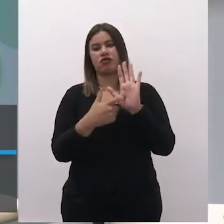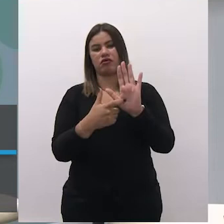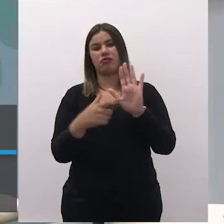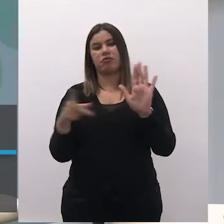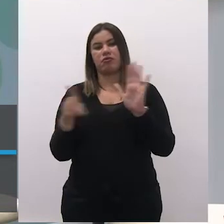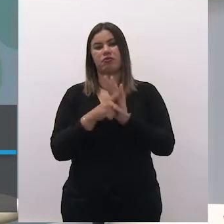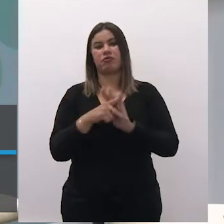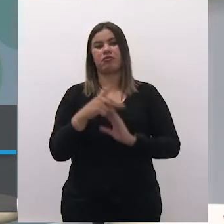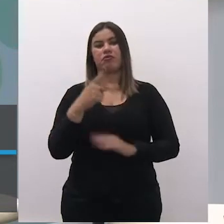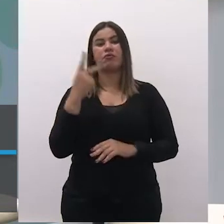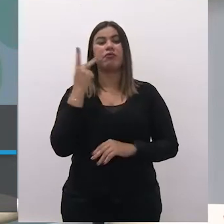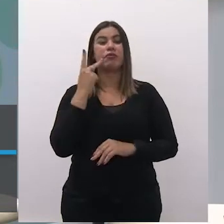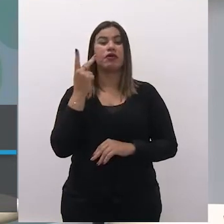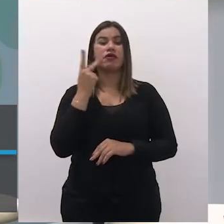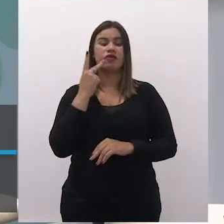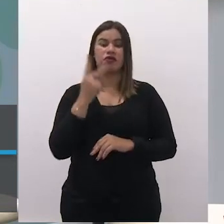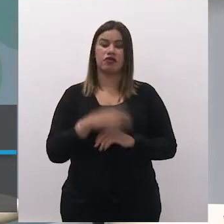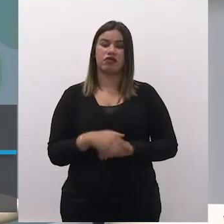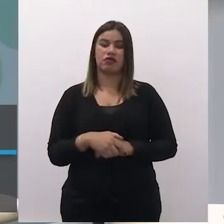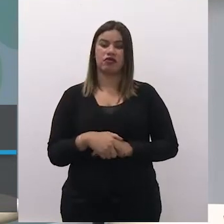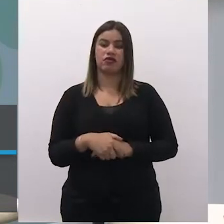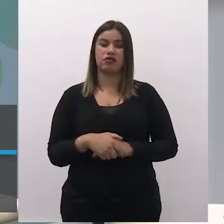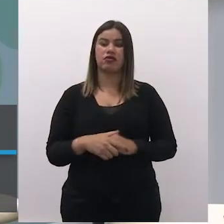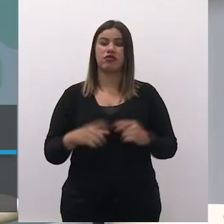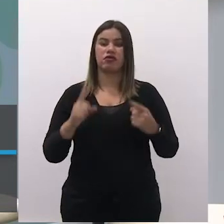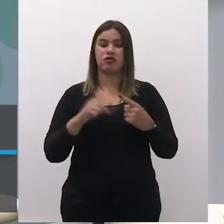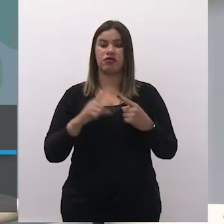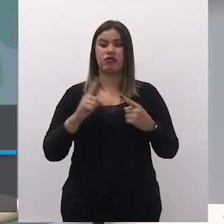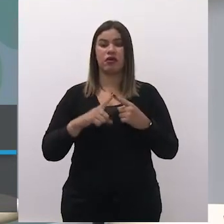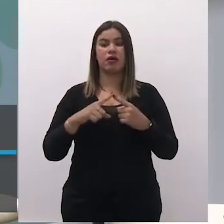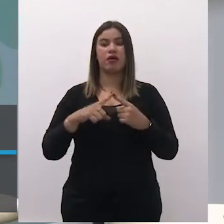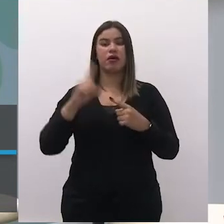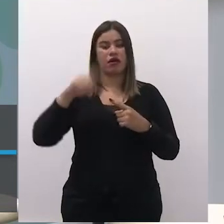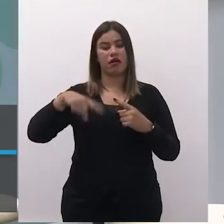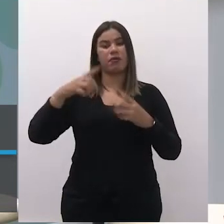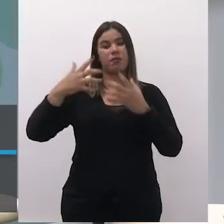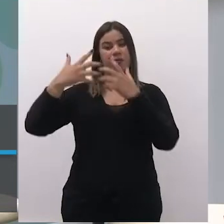Piaget. Primeiro, o sensório motor, que é a partir do